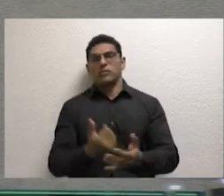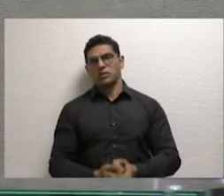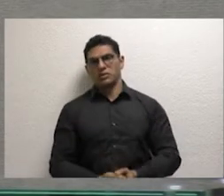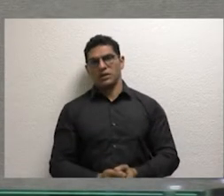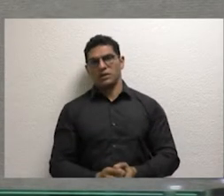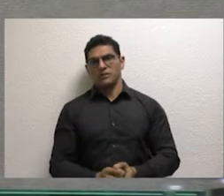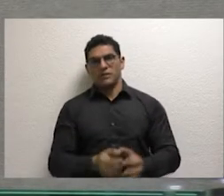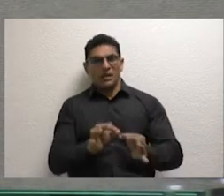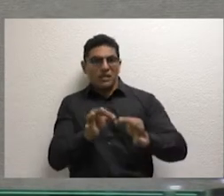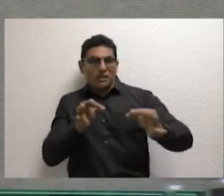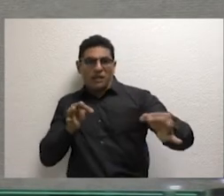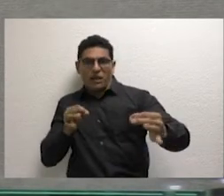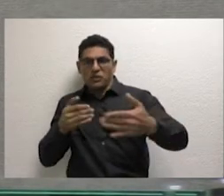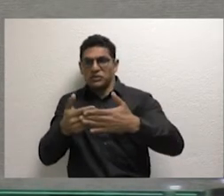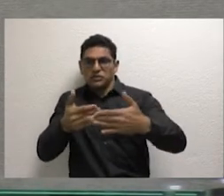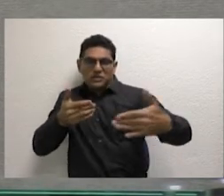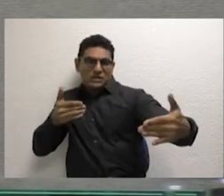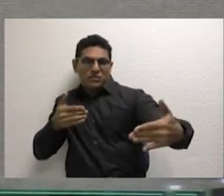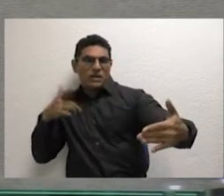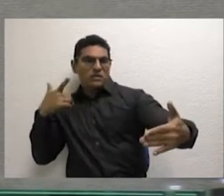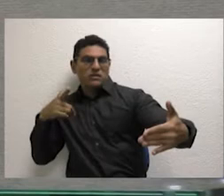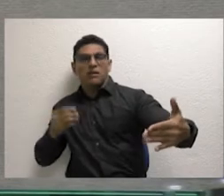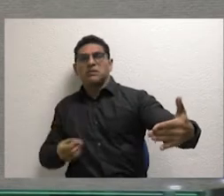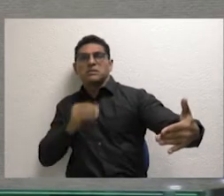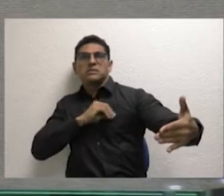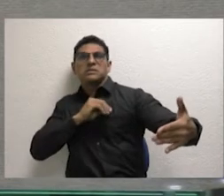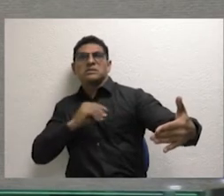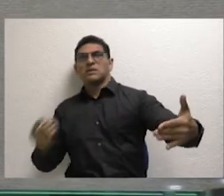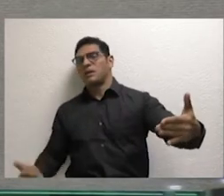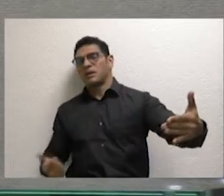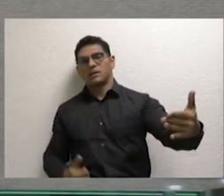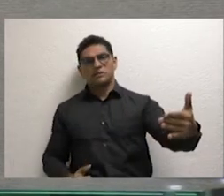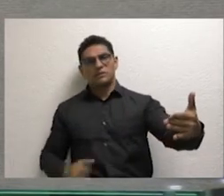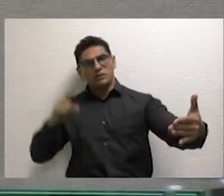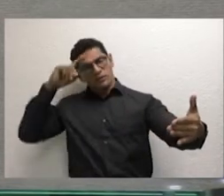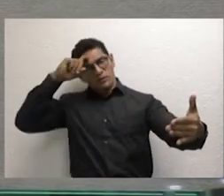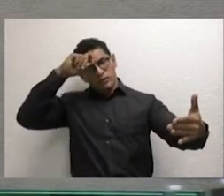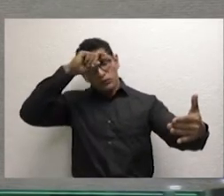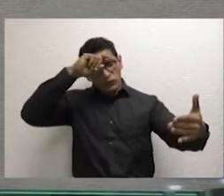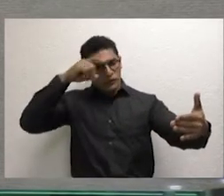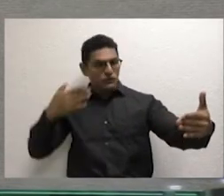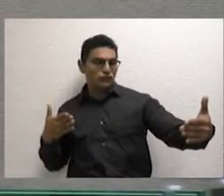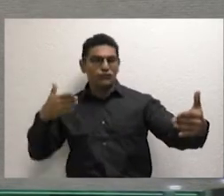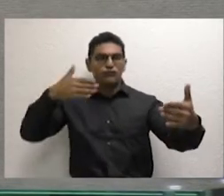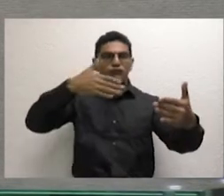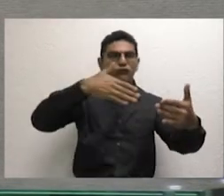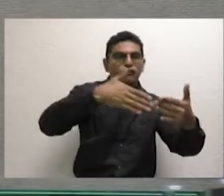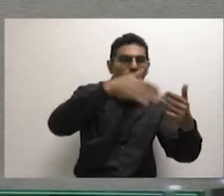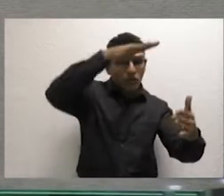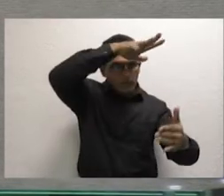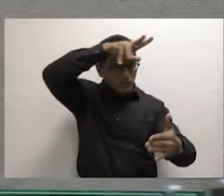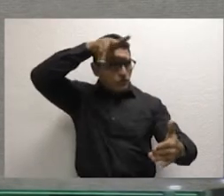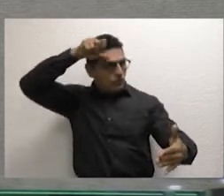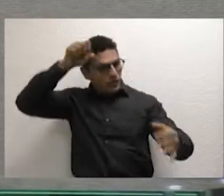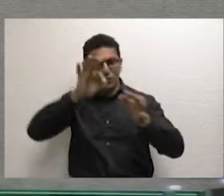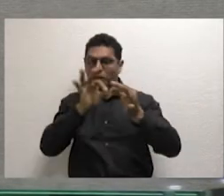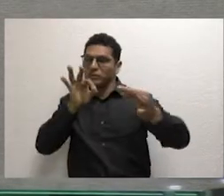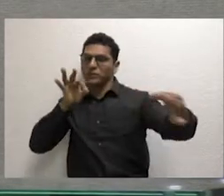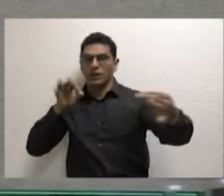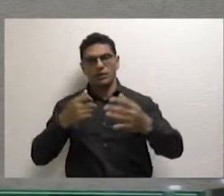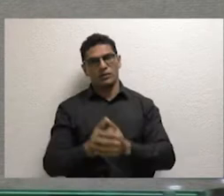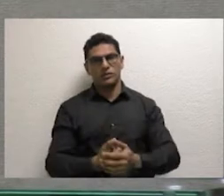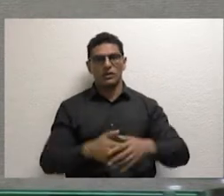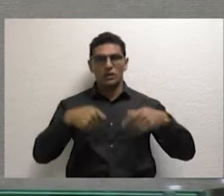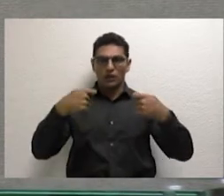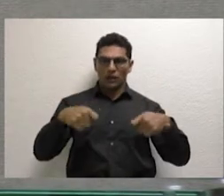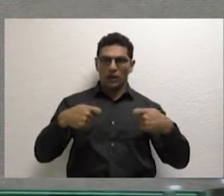não tem uma compensação satisfatória pelo fato de muitas vezes estar tão longe então é preciso